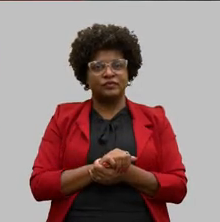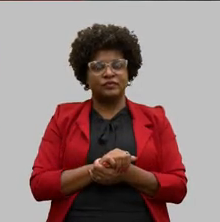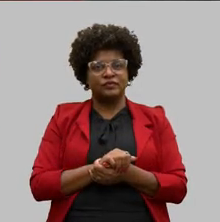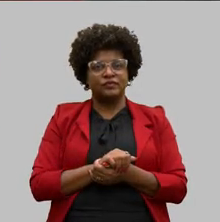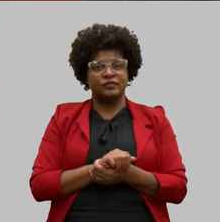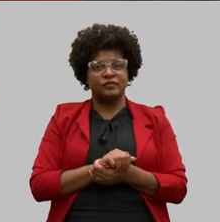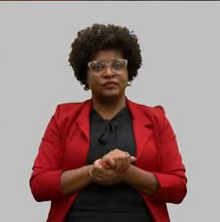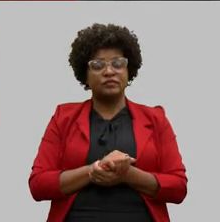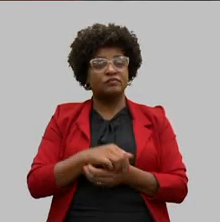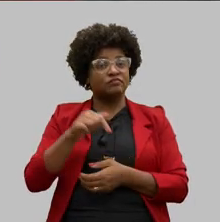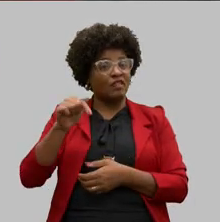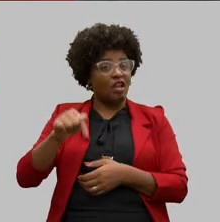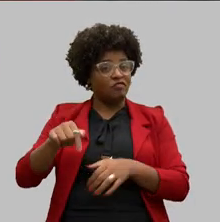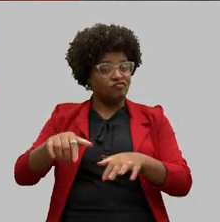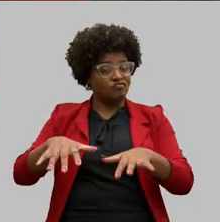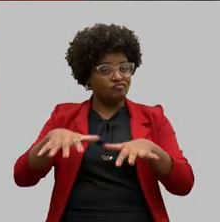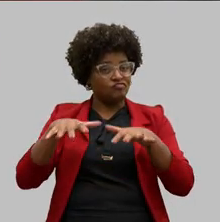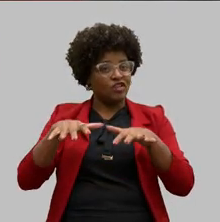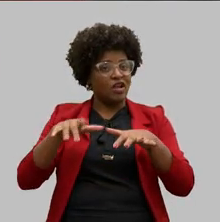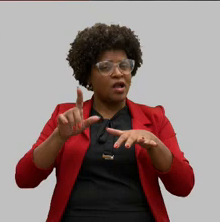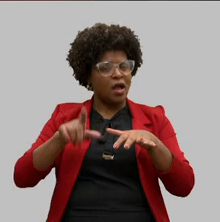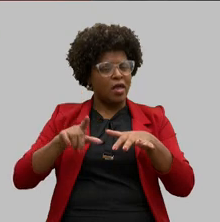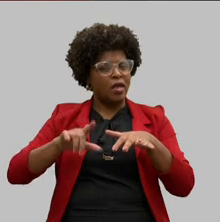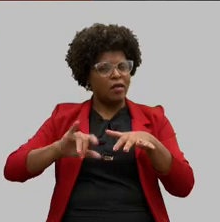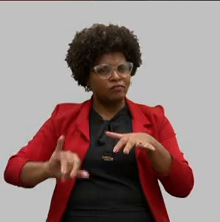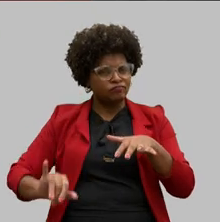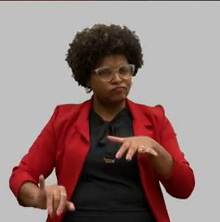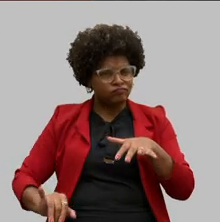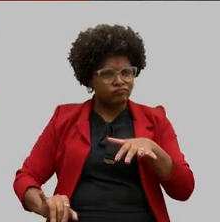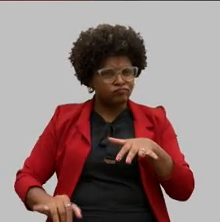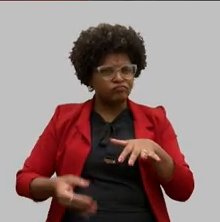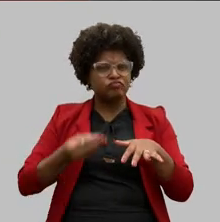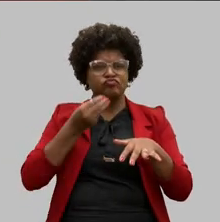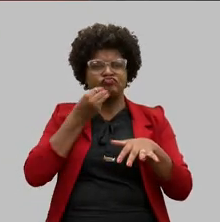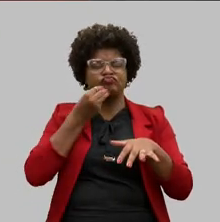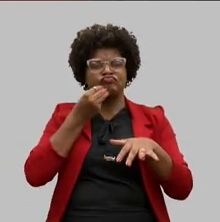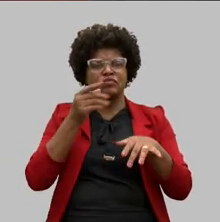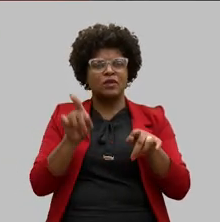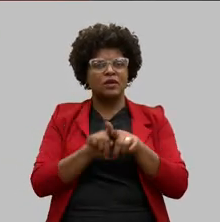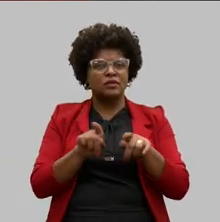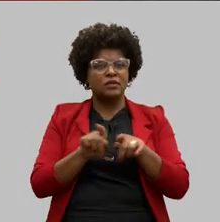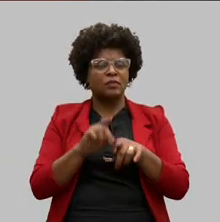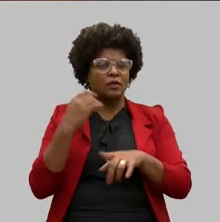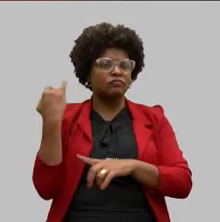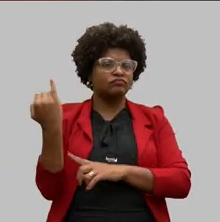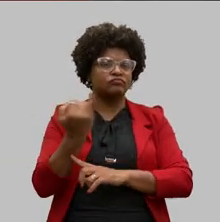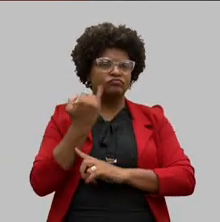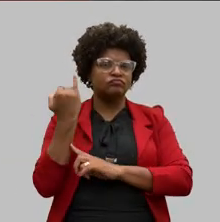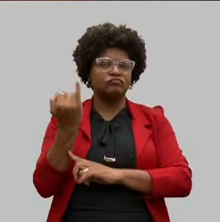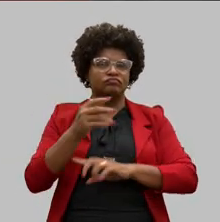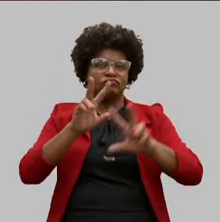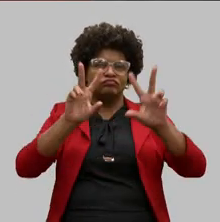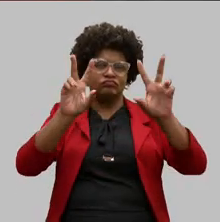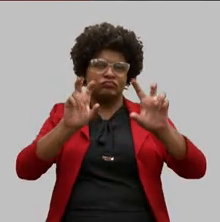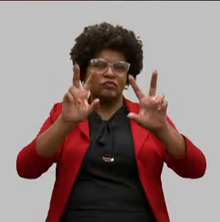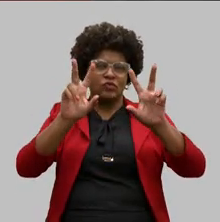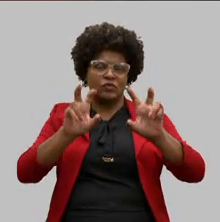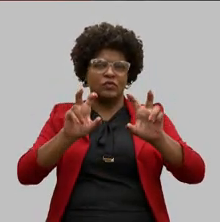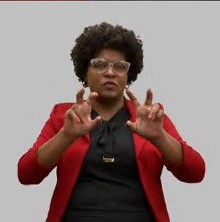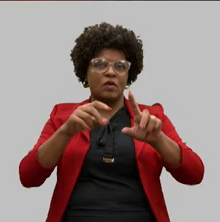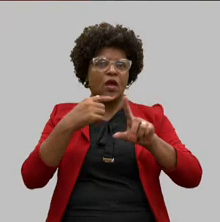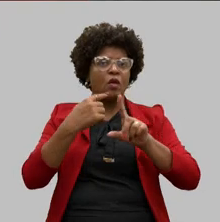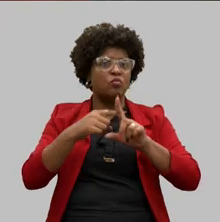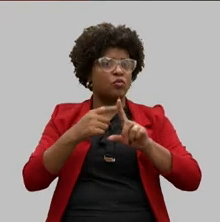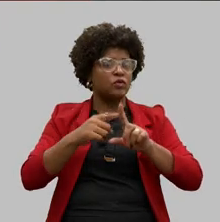essa audiência pela importância da temática que ela trata E que esse tema não se esgota nessa discussão